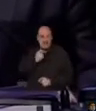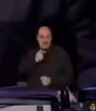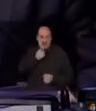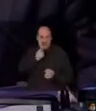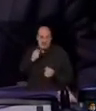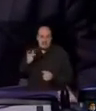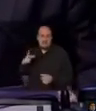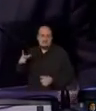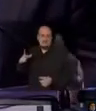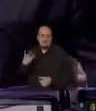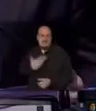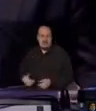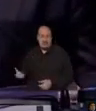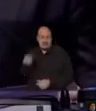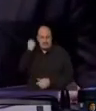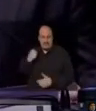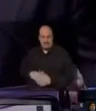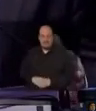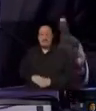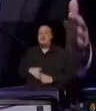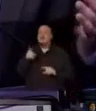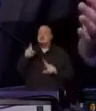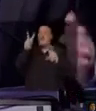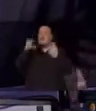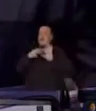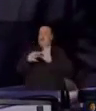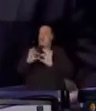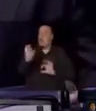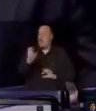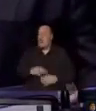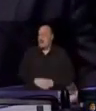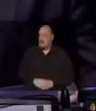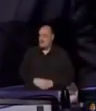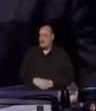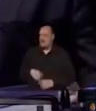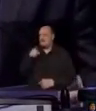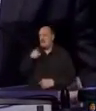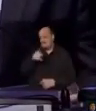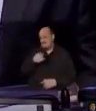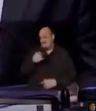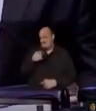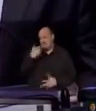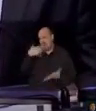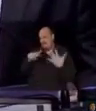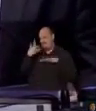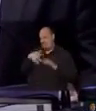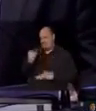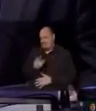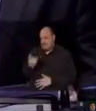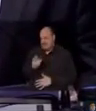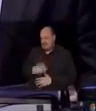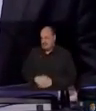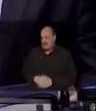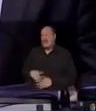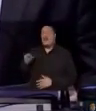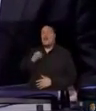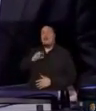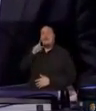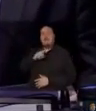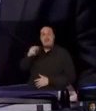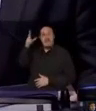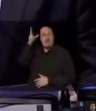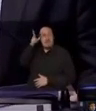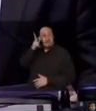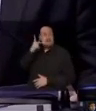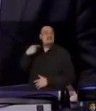é não sei quantos mil pesos né argentinos e o poder aquisitivo desse dinheiro quando eu falar tal o povão